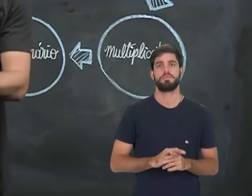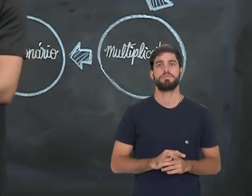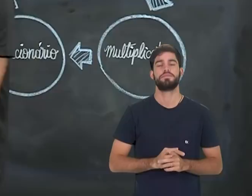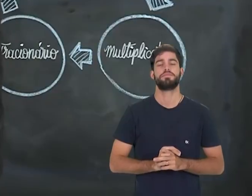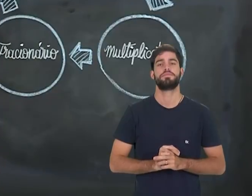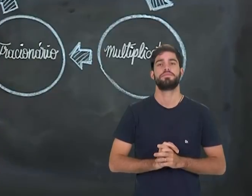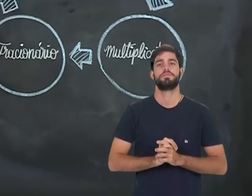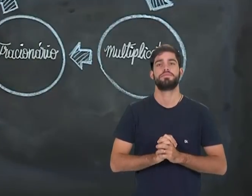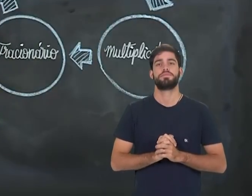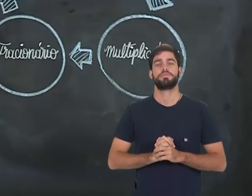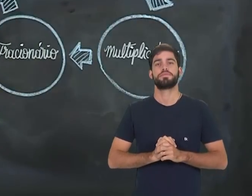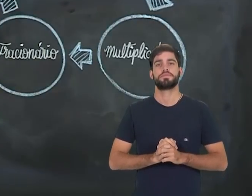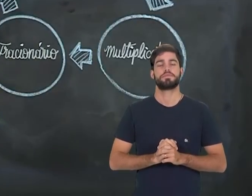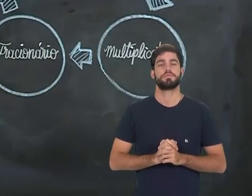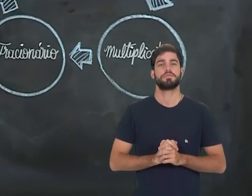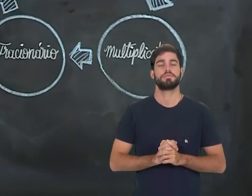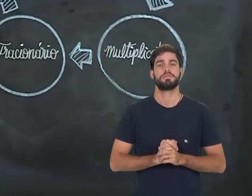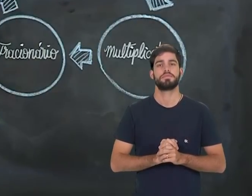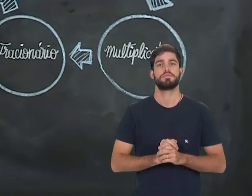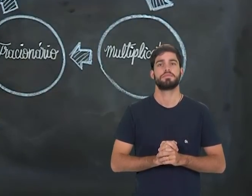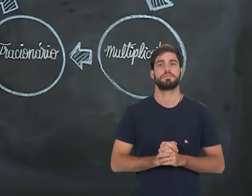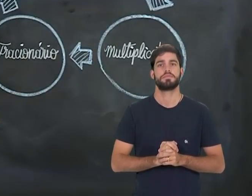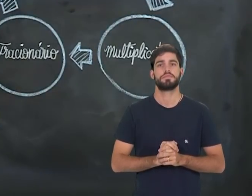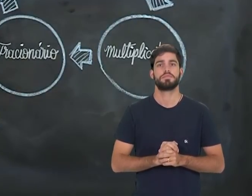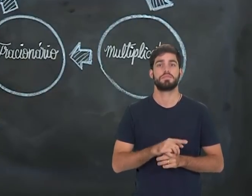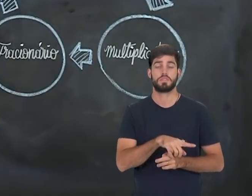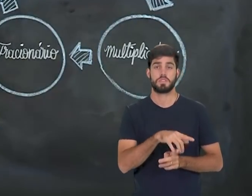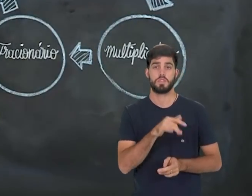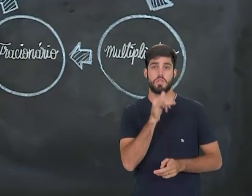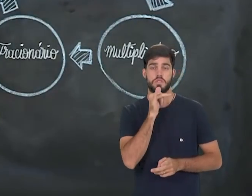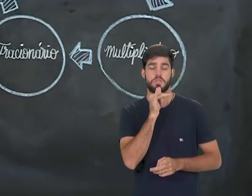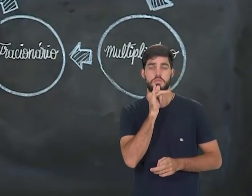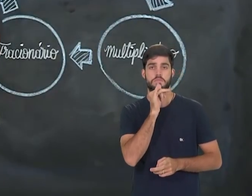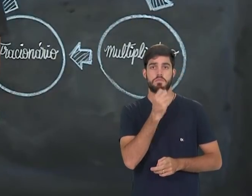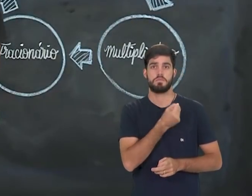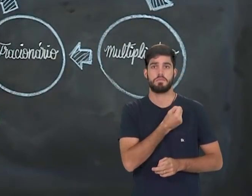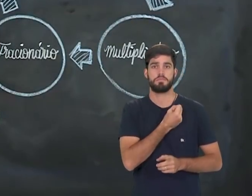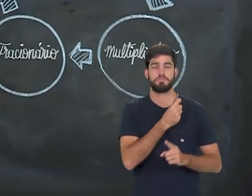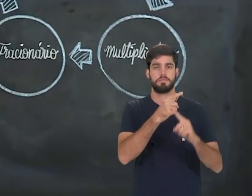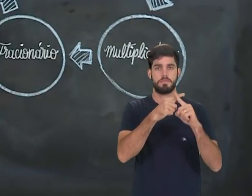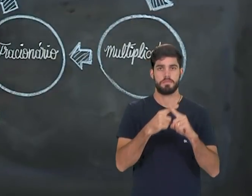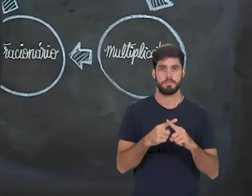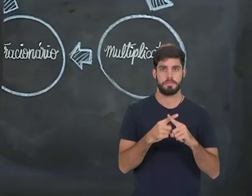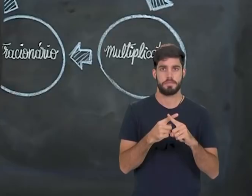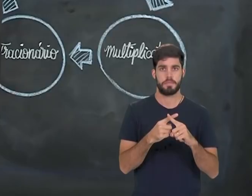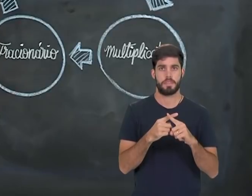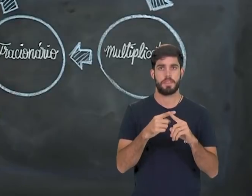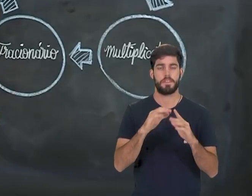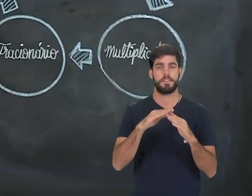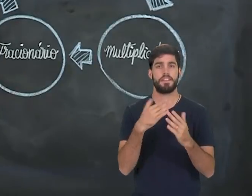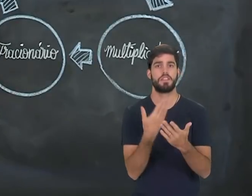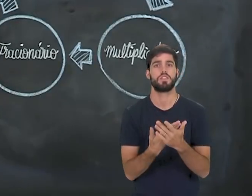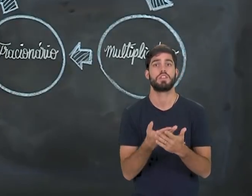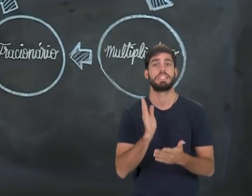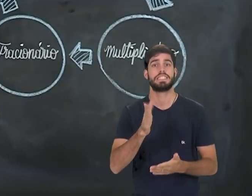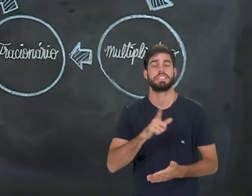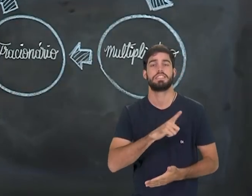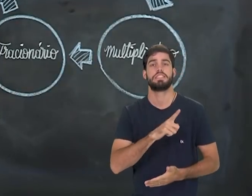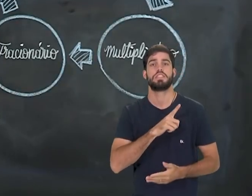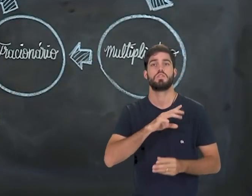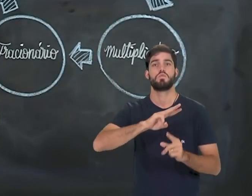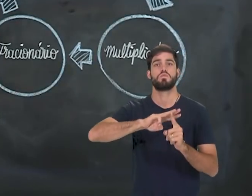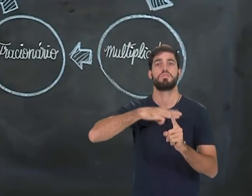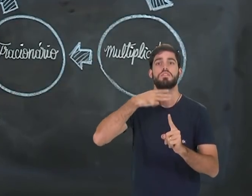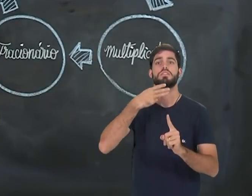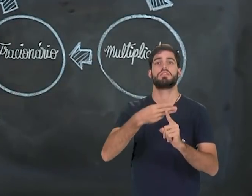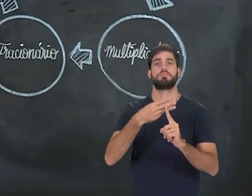quádruplo, quíntuplo. Então aqui nós temos um exemplo de um numeral multiplicativo, ok? A escola já conta com um triplo de estudantes, que é